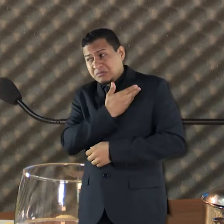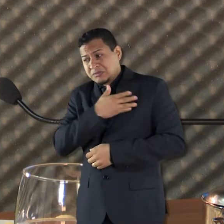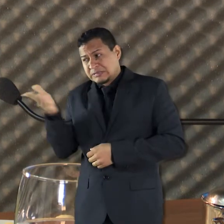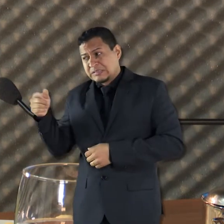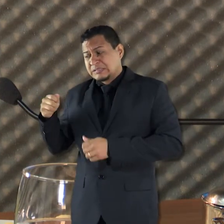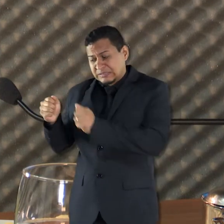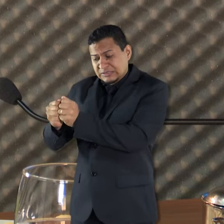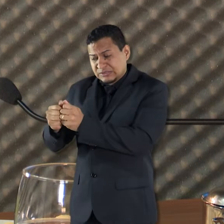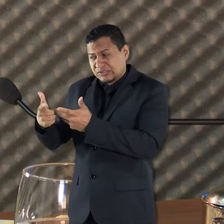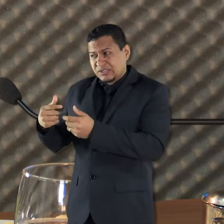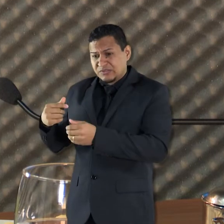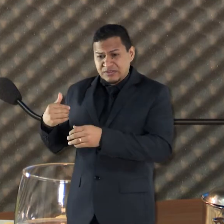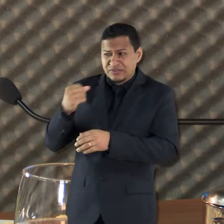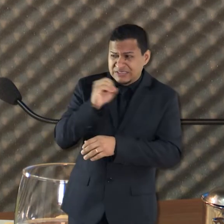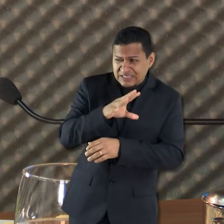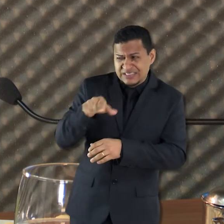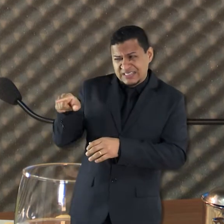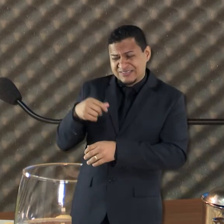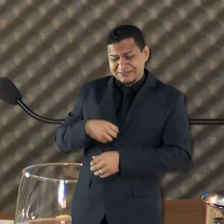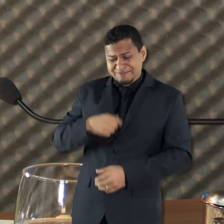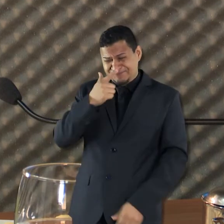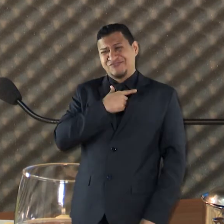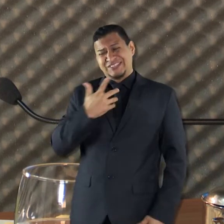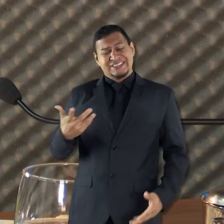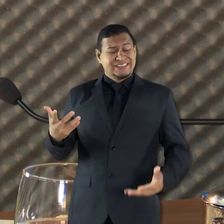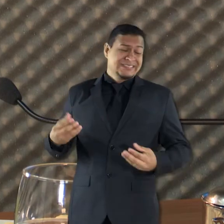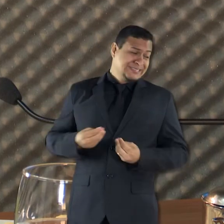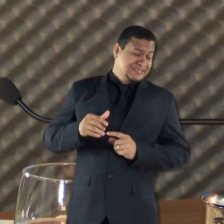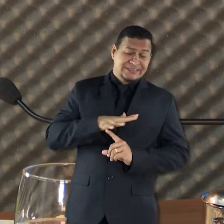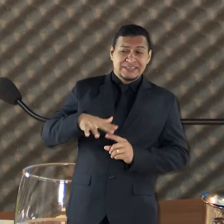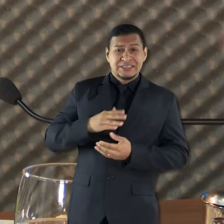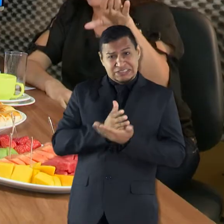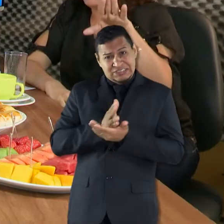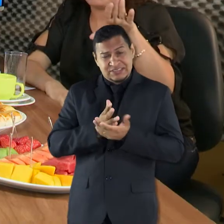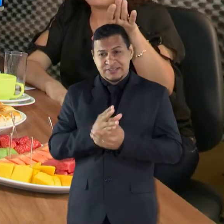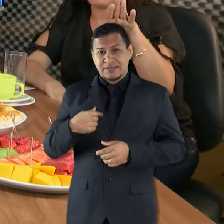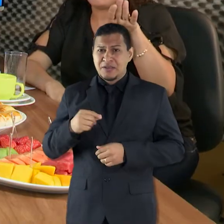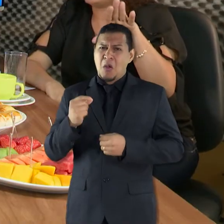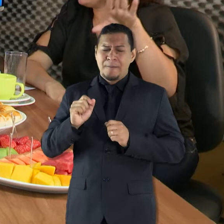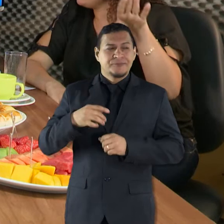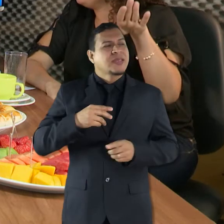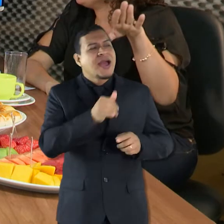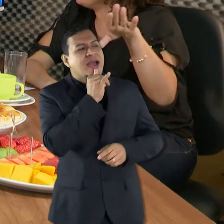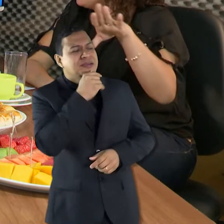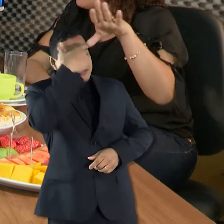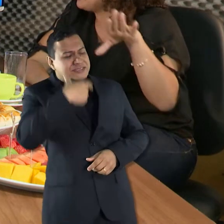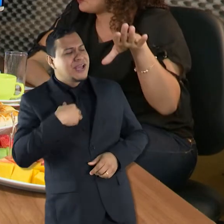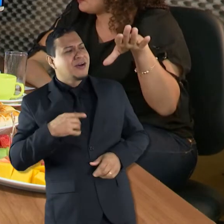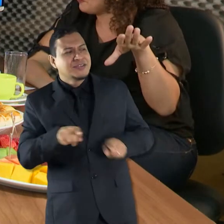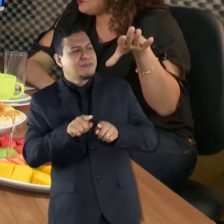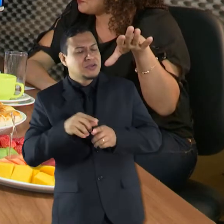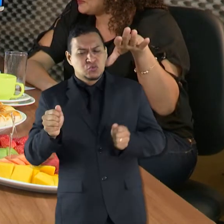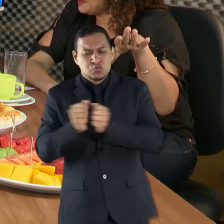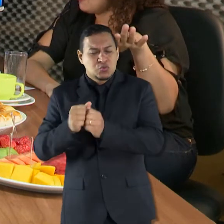do lado, pô, o cara tá aí, eu também. Eu vou sair, vai ficar feio, né? Não vou sair pra não passar vergonha. Tá igual a mim quando vou nas